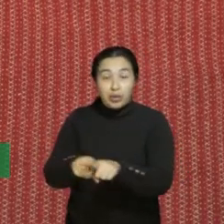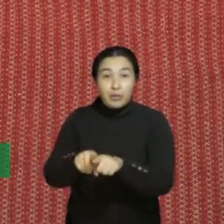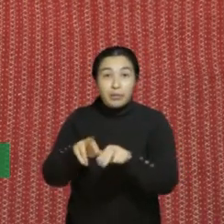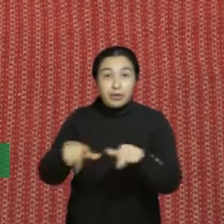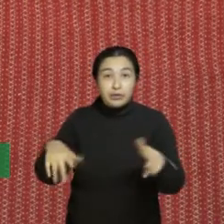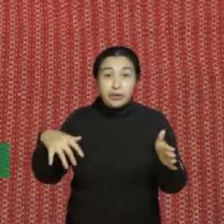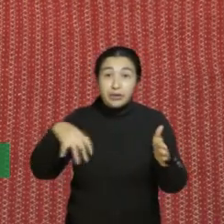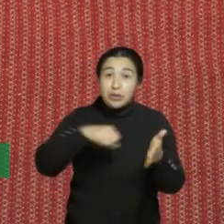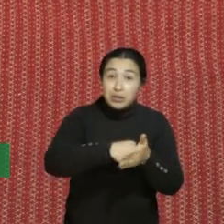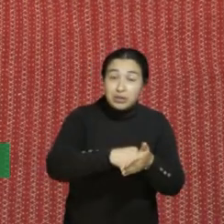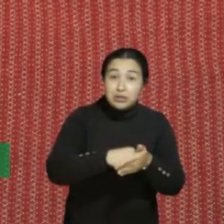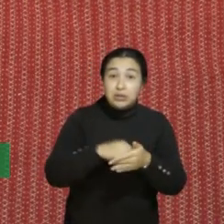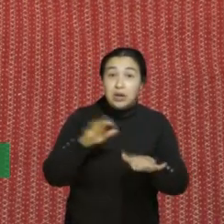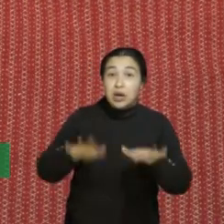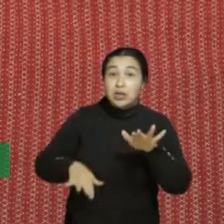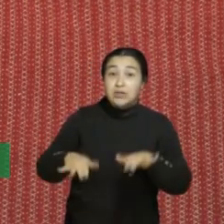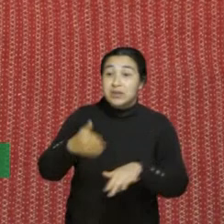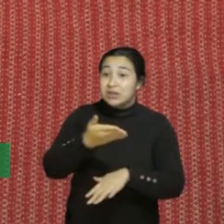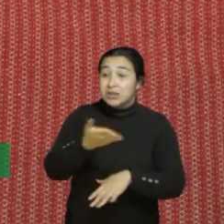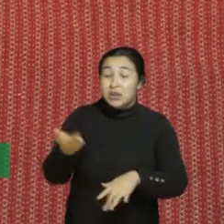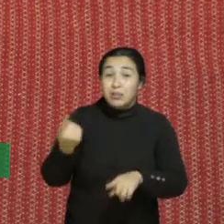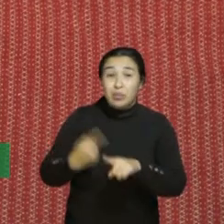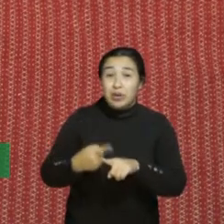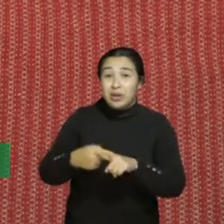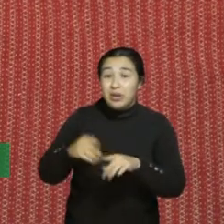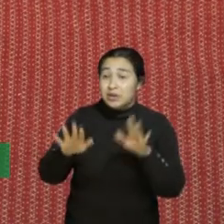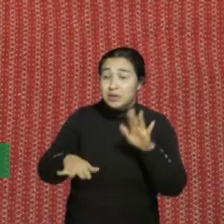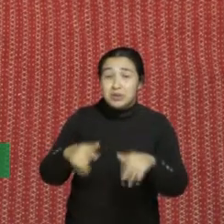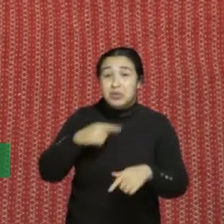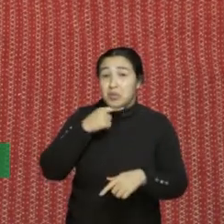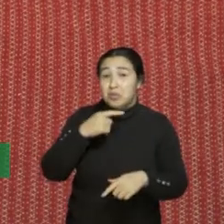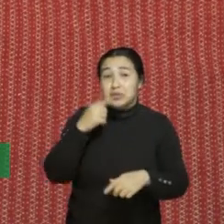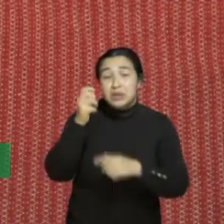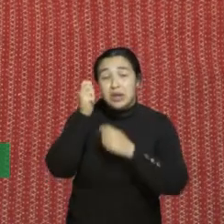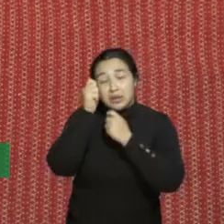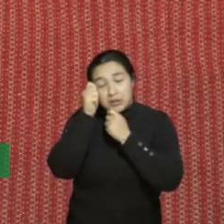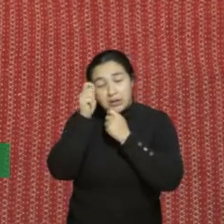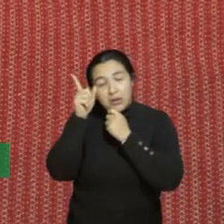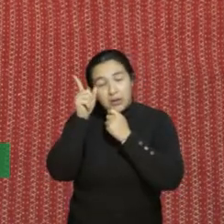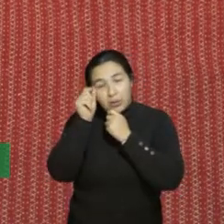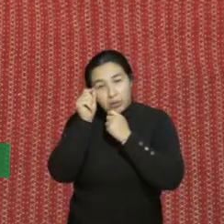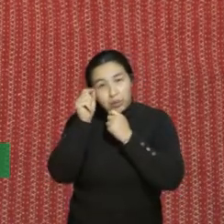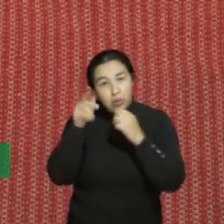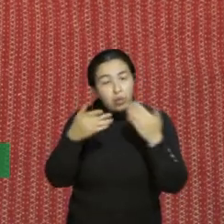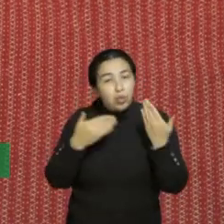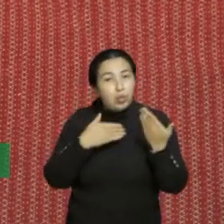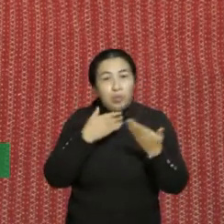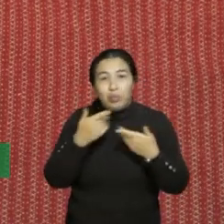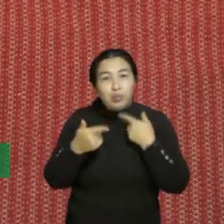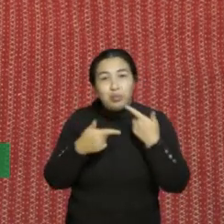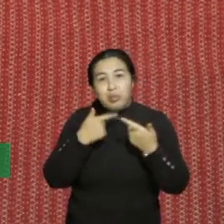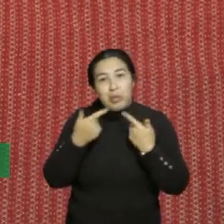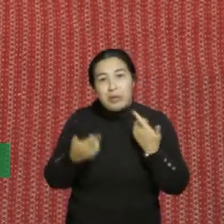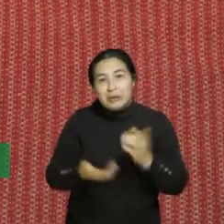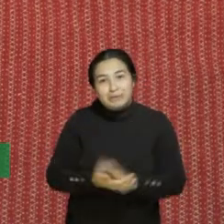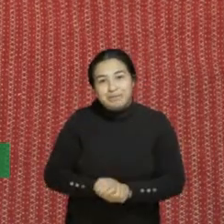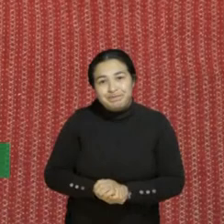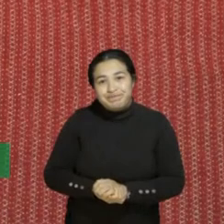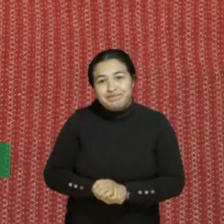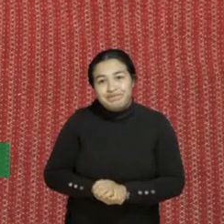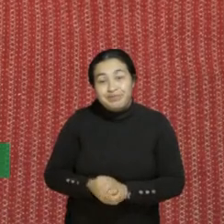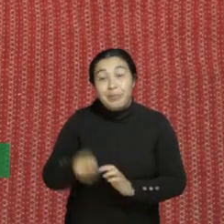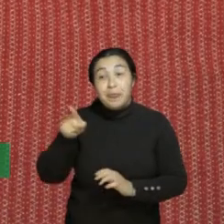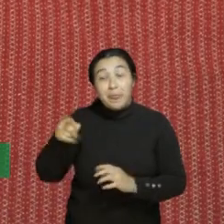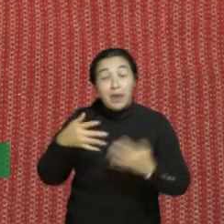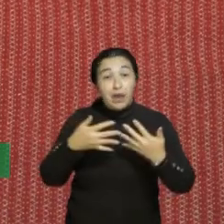tão forte, o caminhão está tombado, porque ele não conseguiu dormir, ele não conseguiu descansar. E aquele caminhoneiro que leva